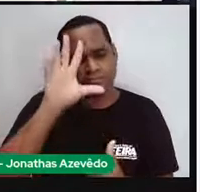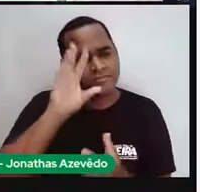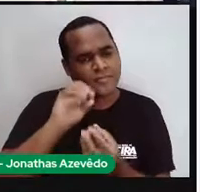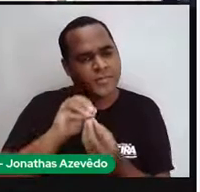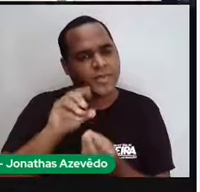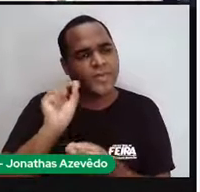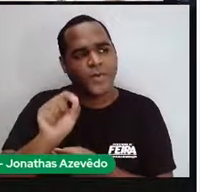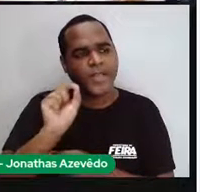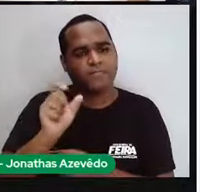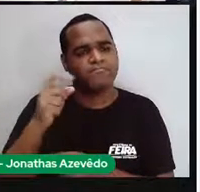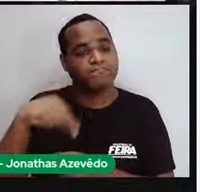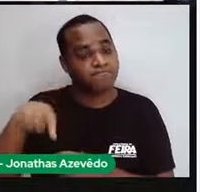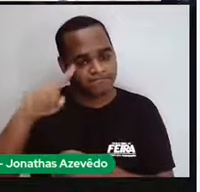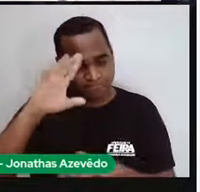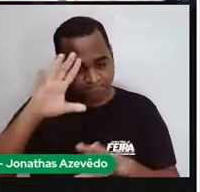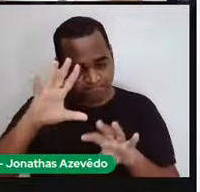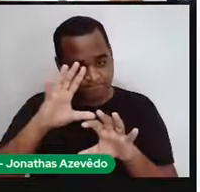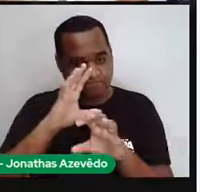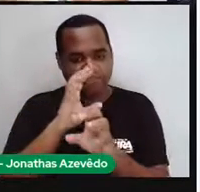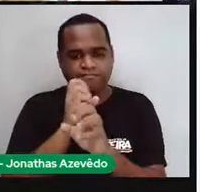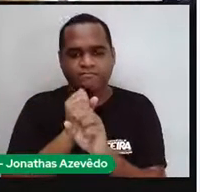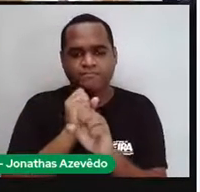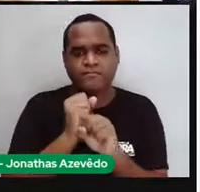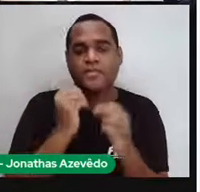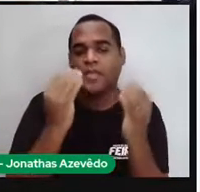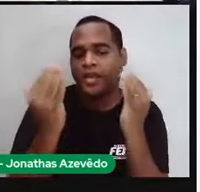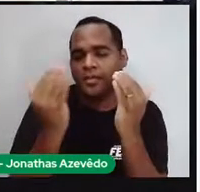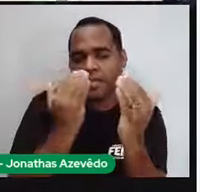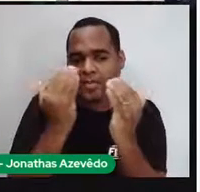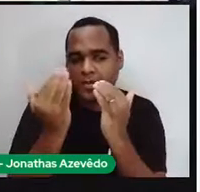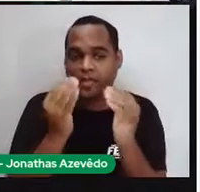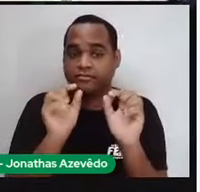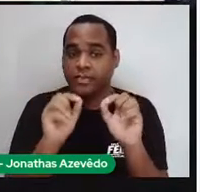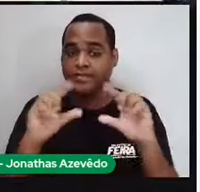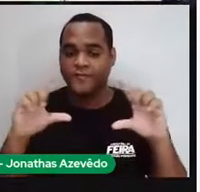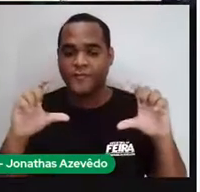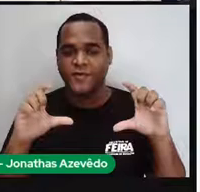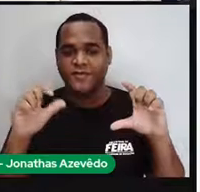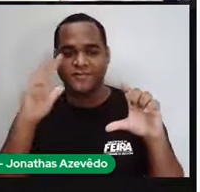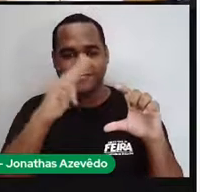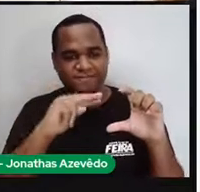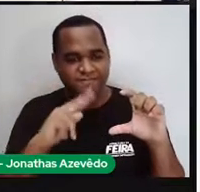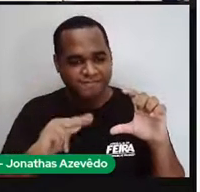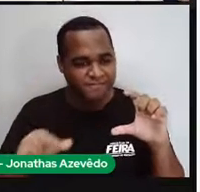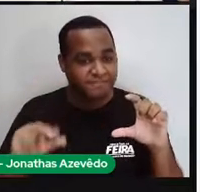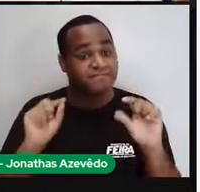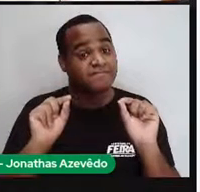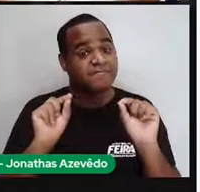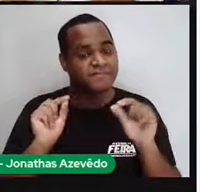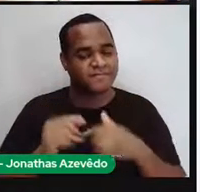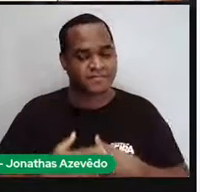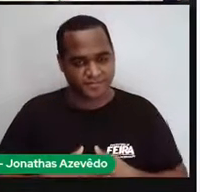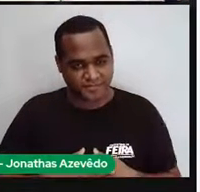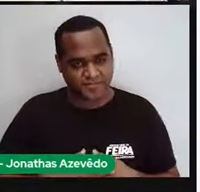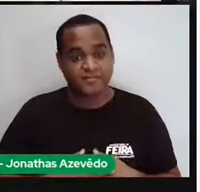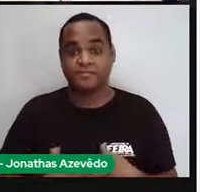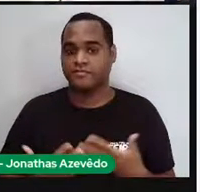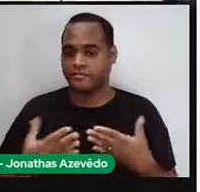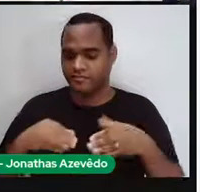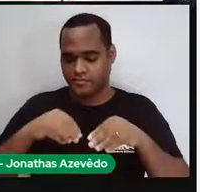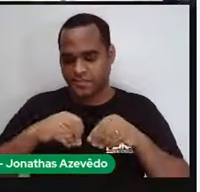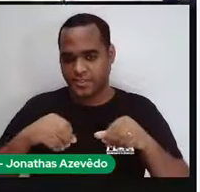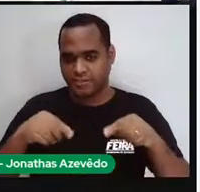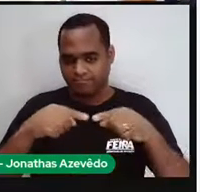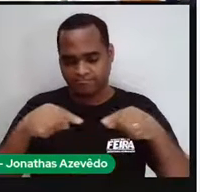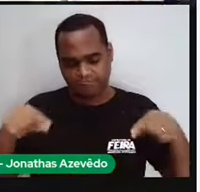vamos analisar aqui as ilustrações as figuras os desenhos bom o terreno que